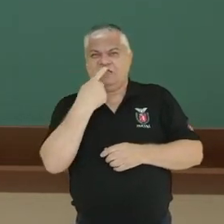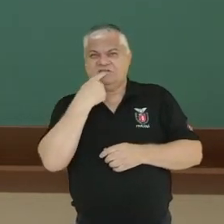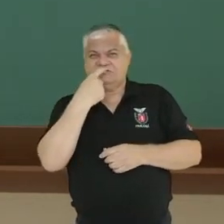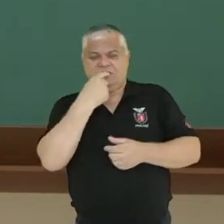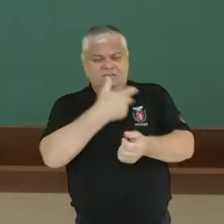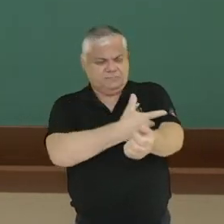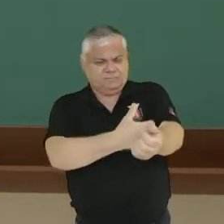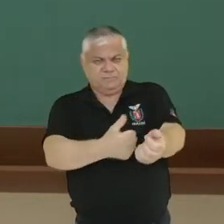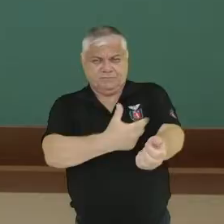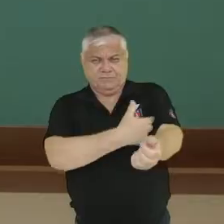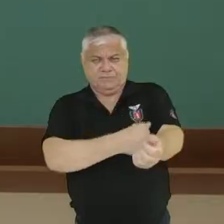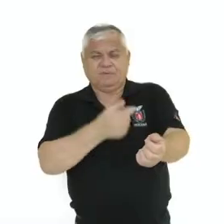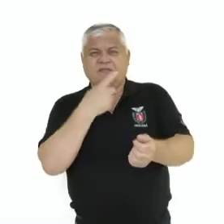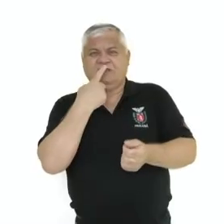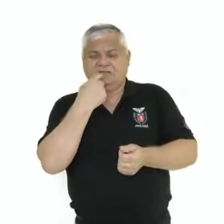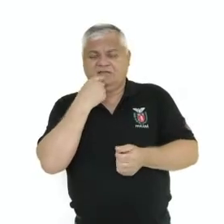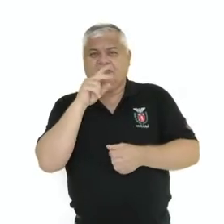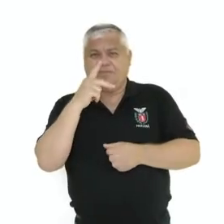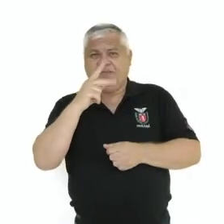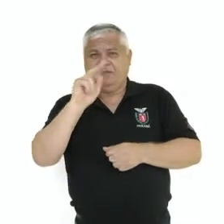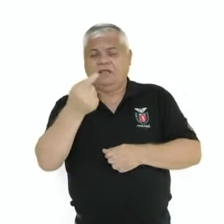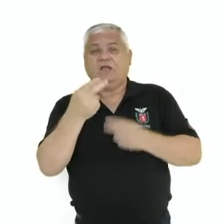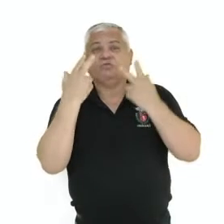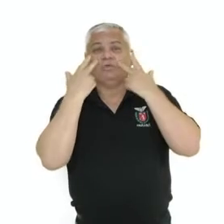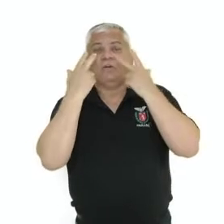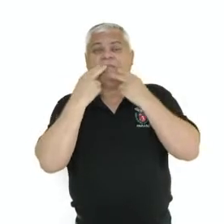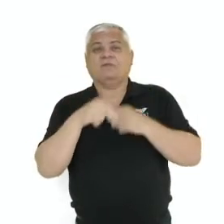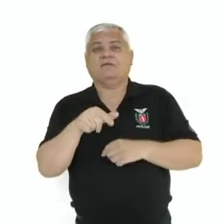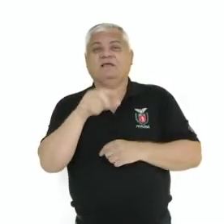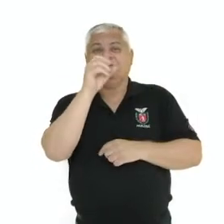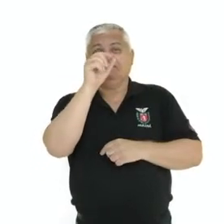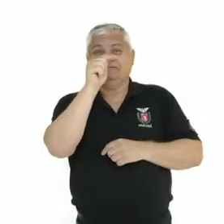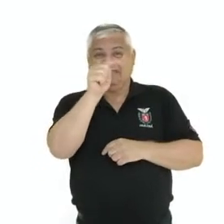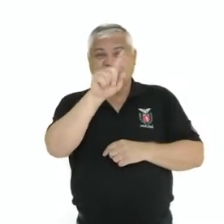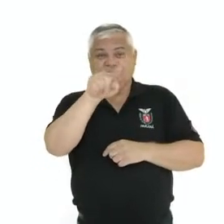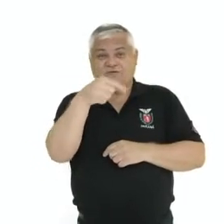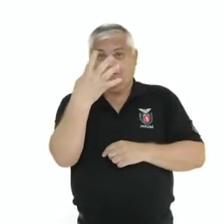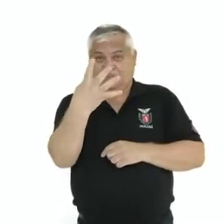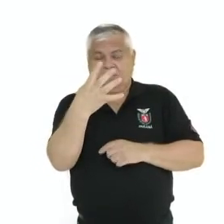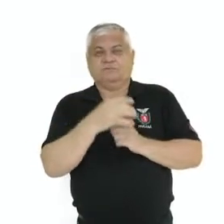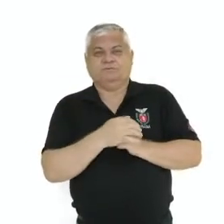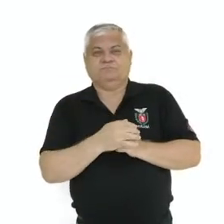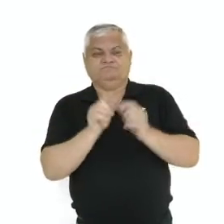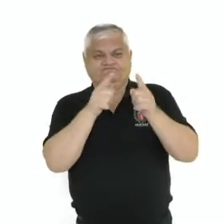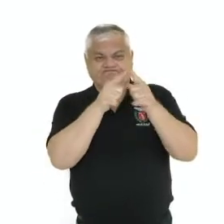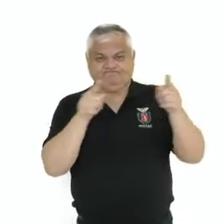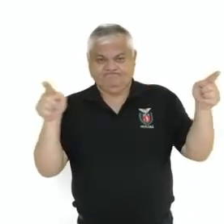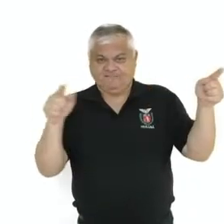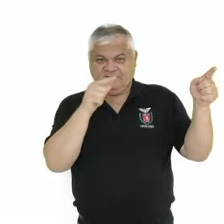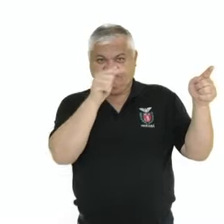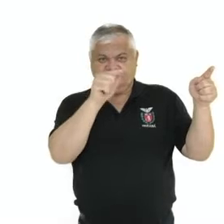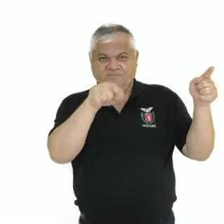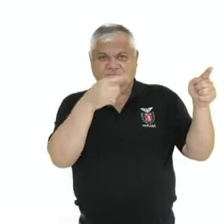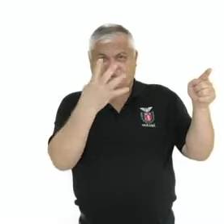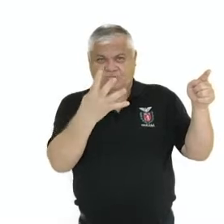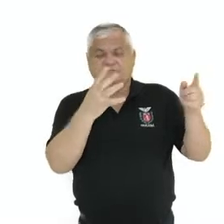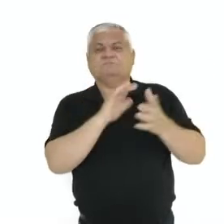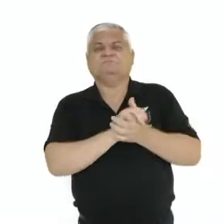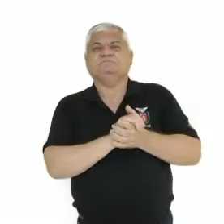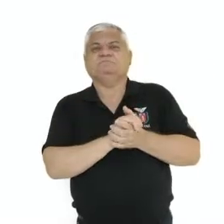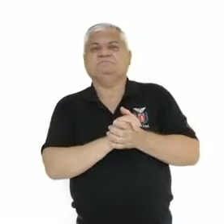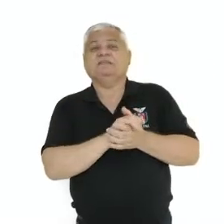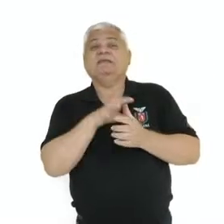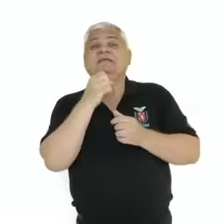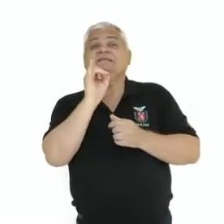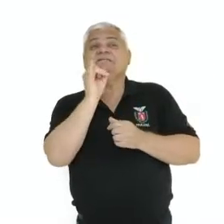seres humanos em condições normais é de 7,4, levemente básico. Algumas alterações,